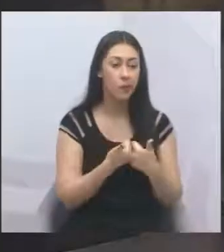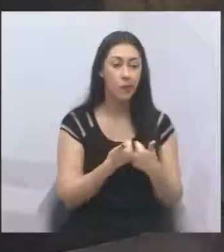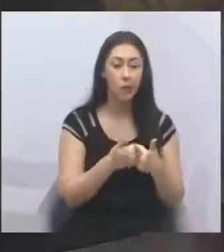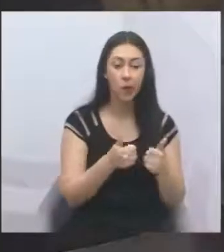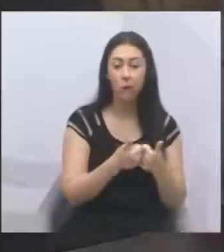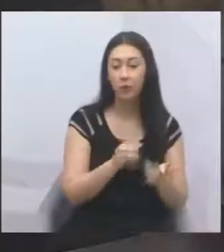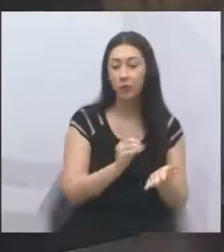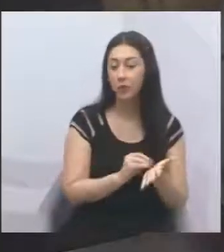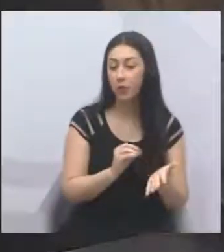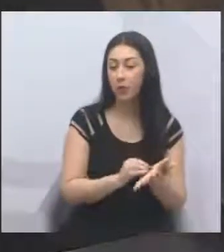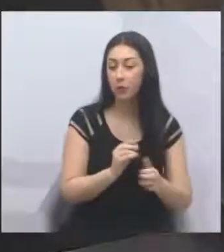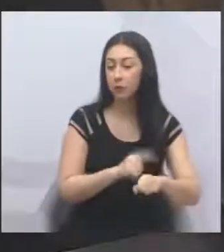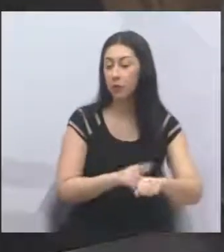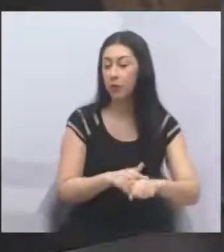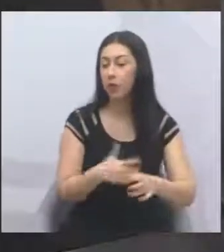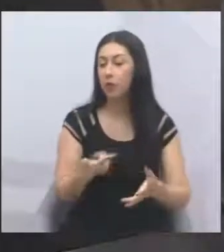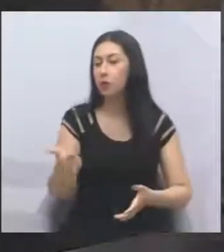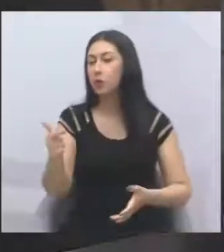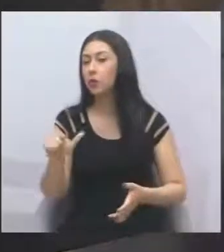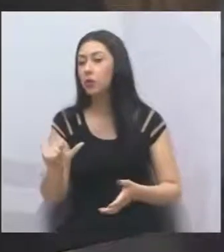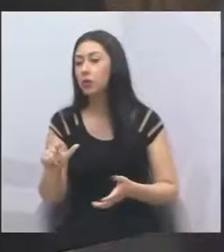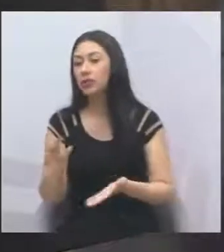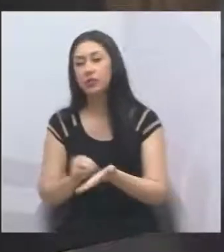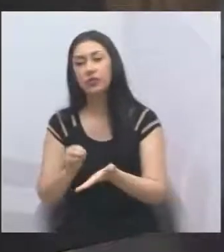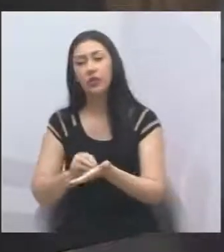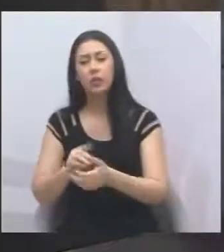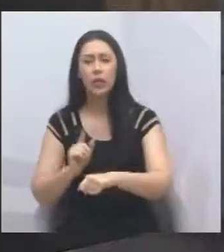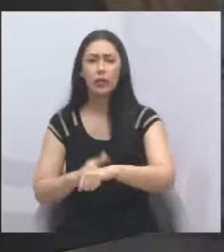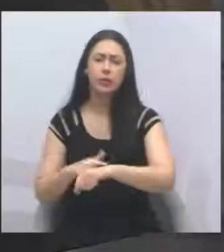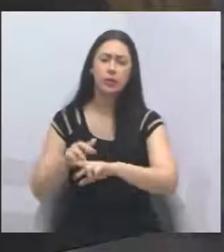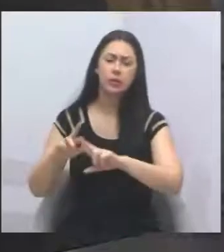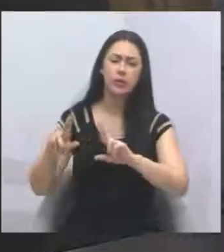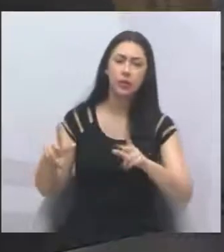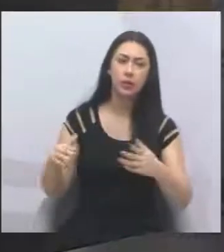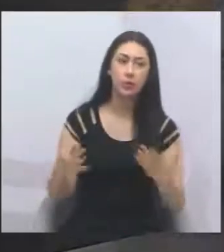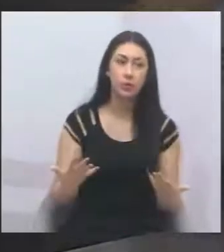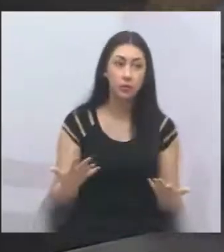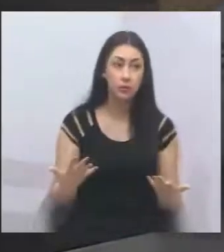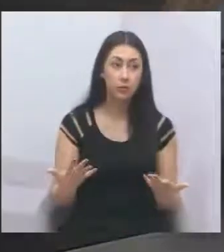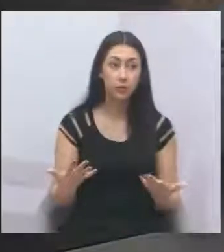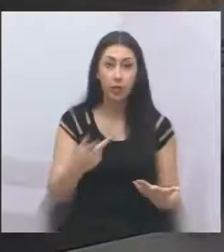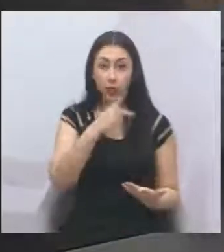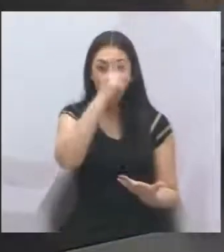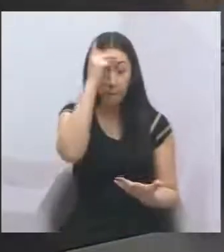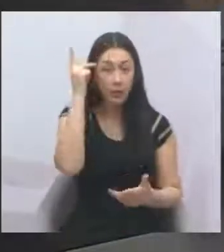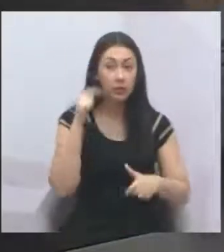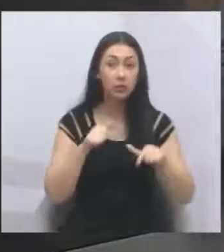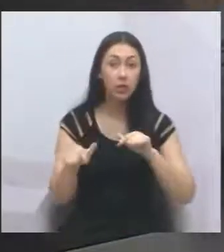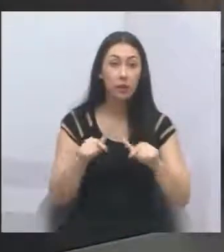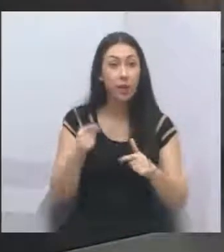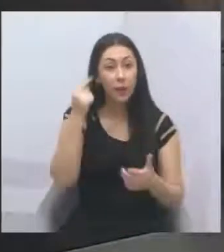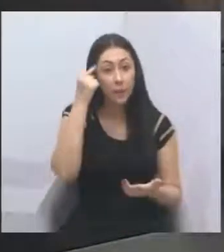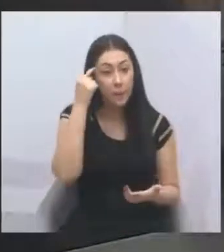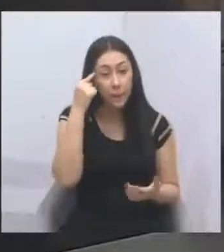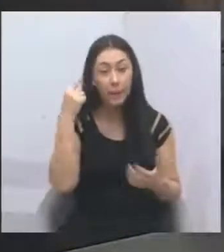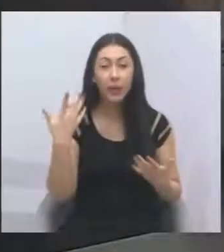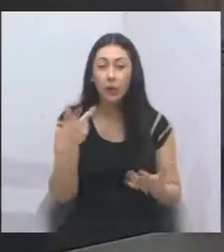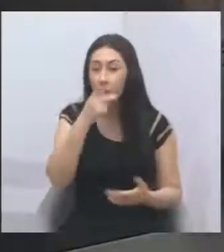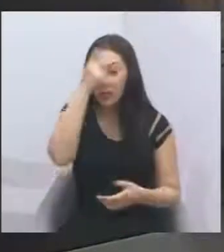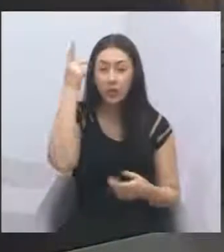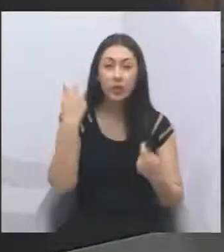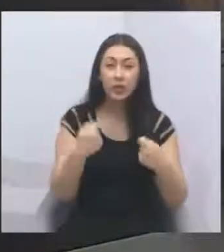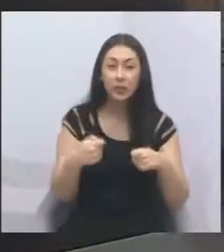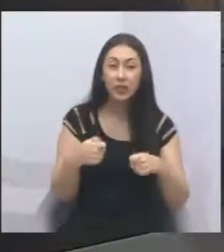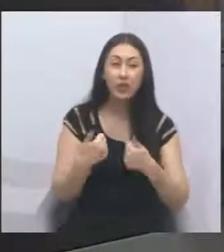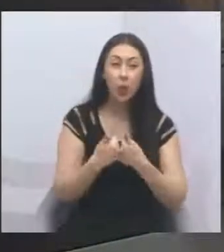no outro não tem, tem às 5 e não tem às 7. Pô, o trabalhador, imagina só aquele trabalhador que está precisando do